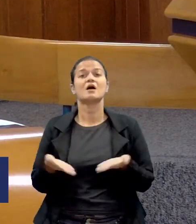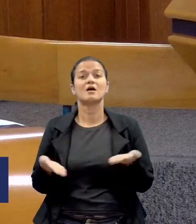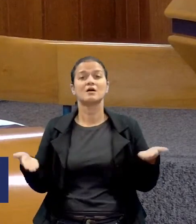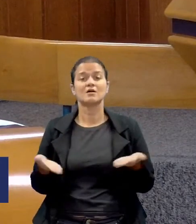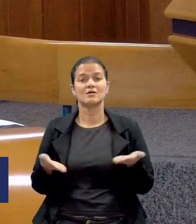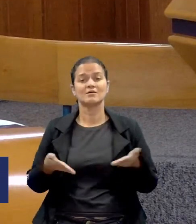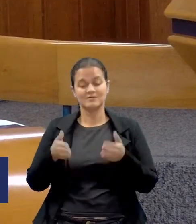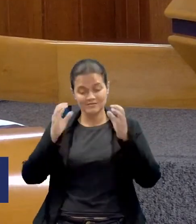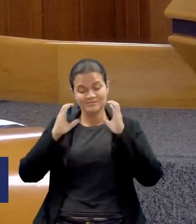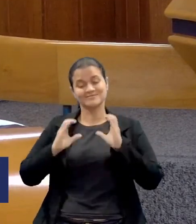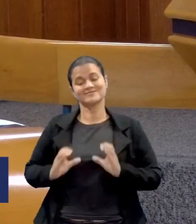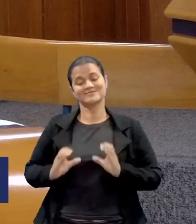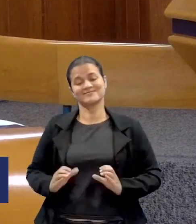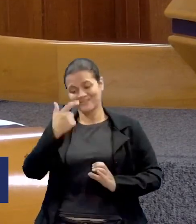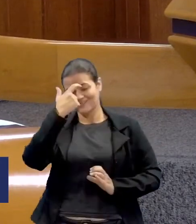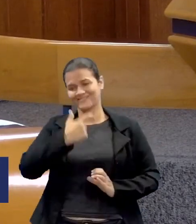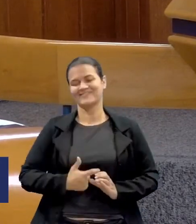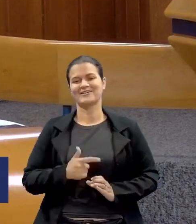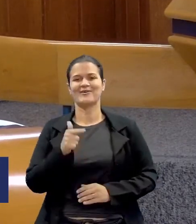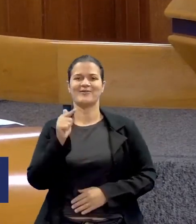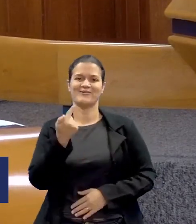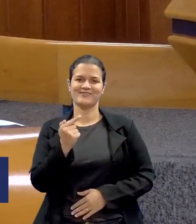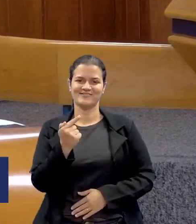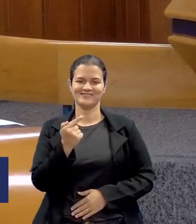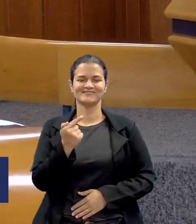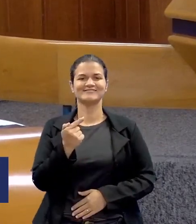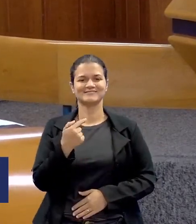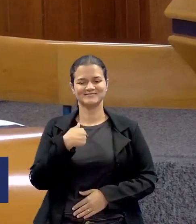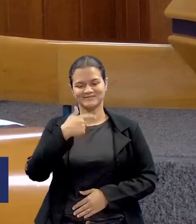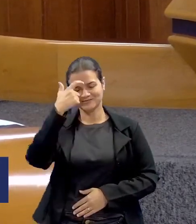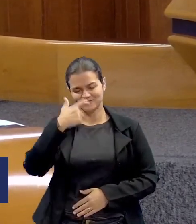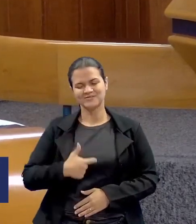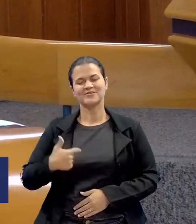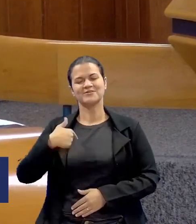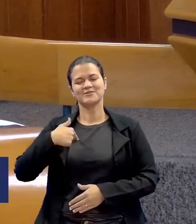cidadão goianiense. Sou gráfico, escritor, revisor,